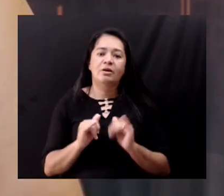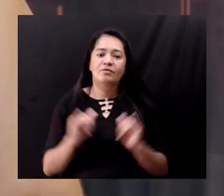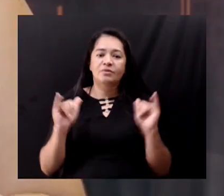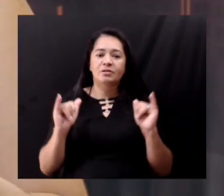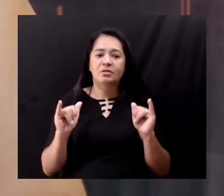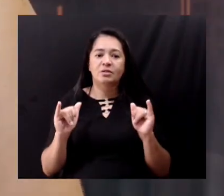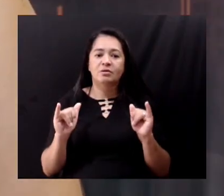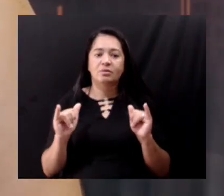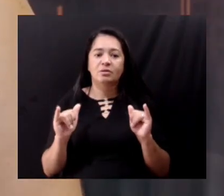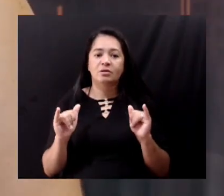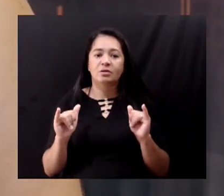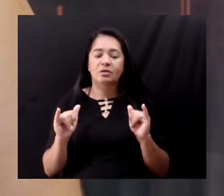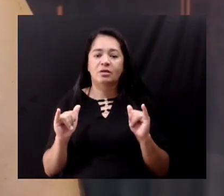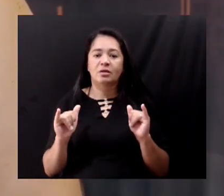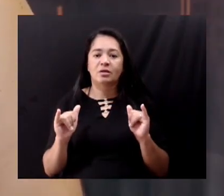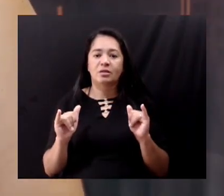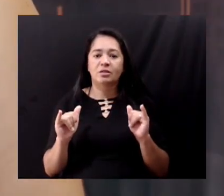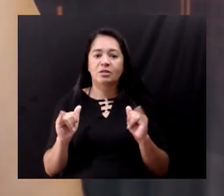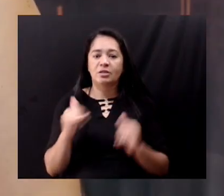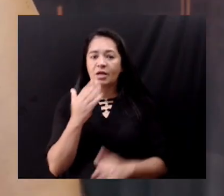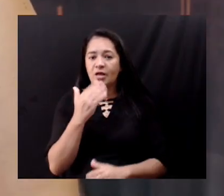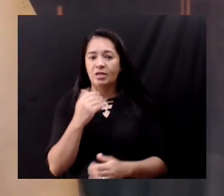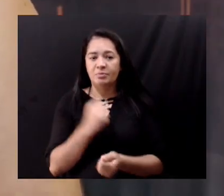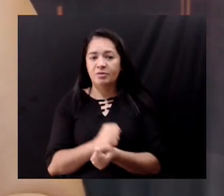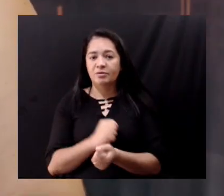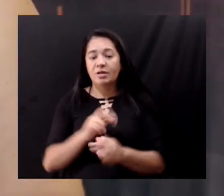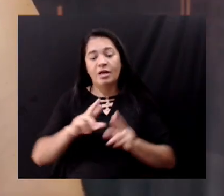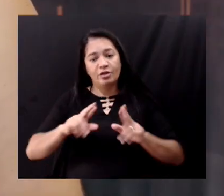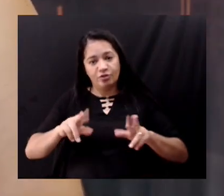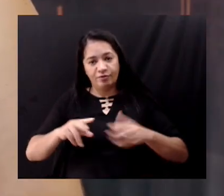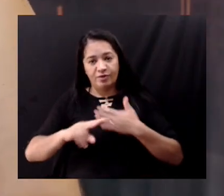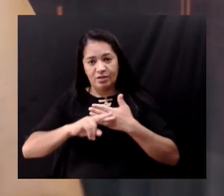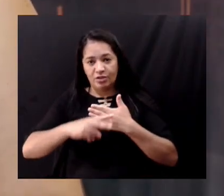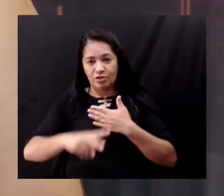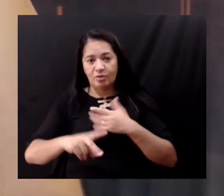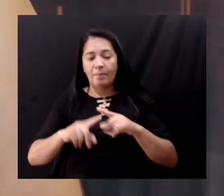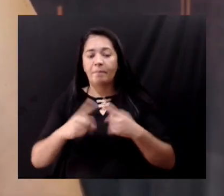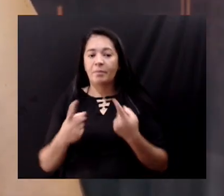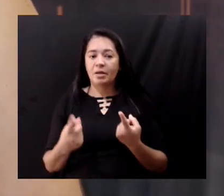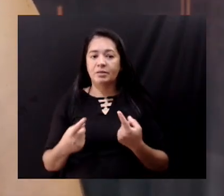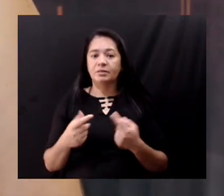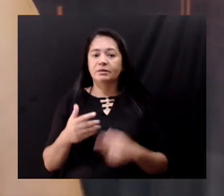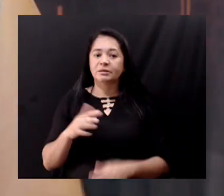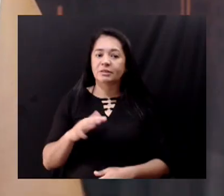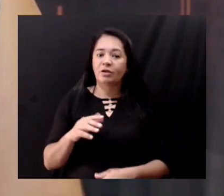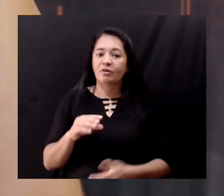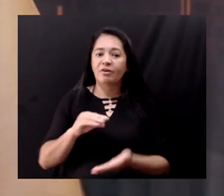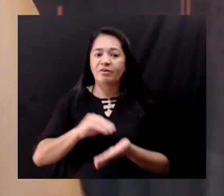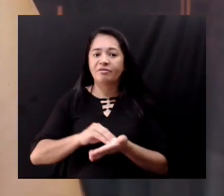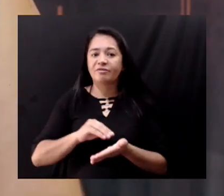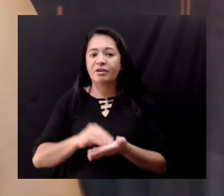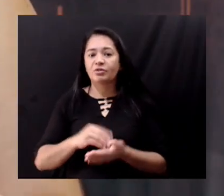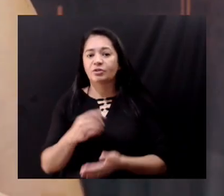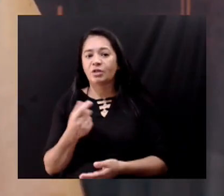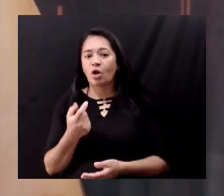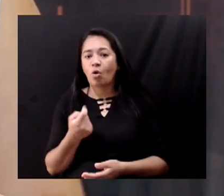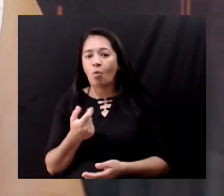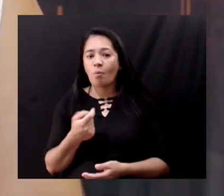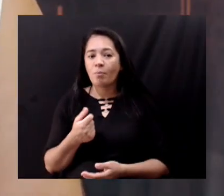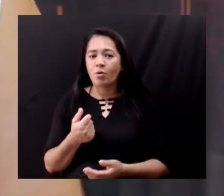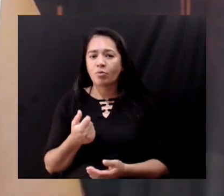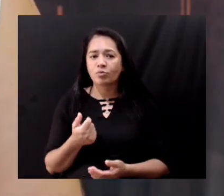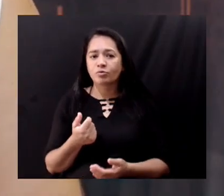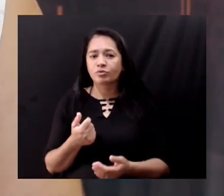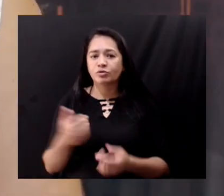as consequências são realmente diferentes. Mas, de fato, talvez te falte um pouco ali de habilidade para ainda lidar com